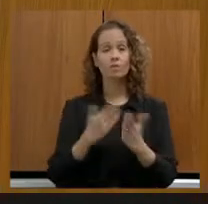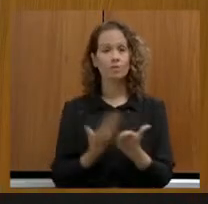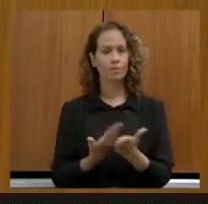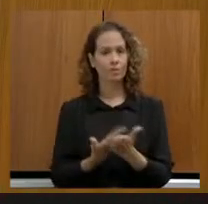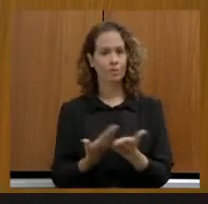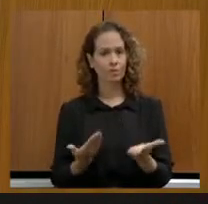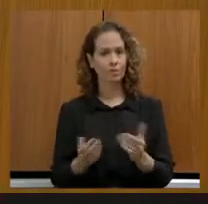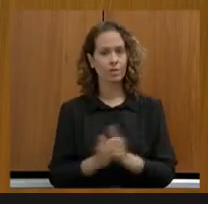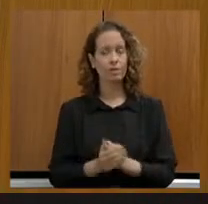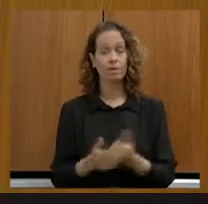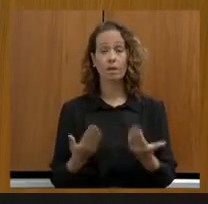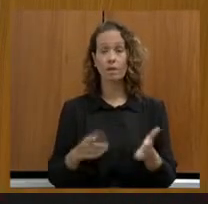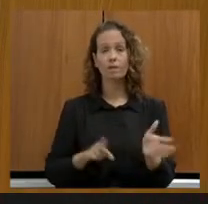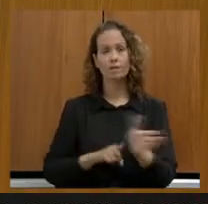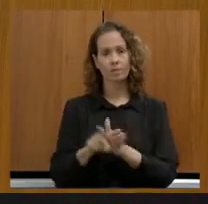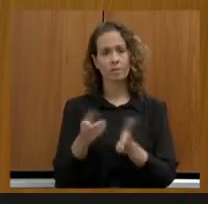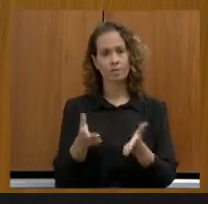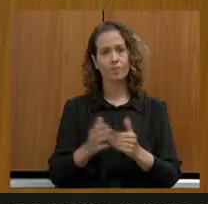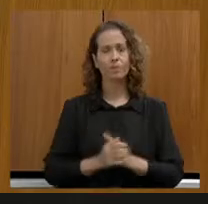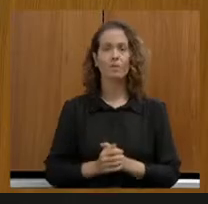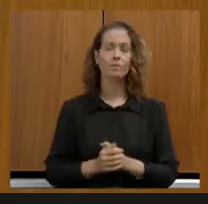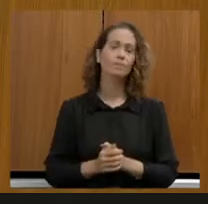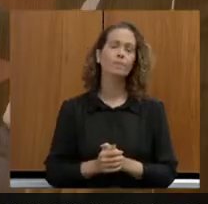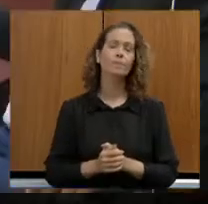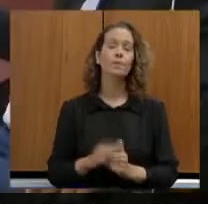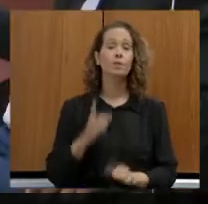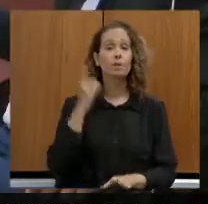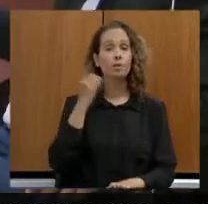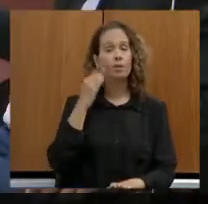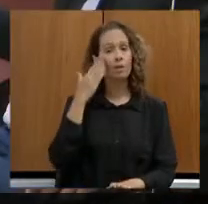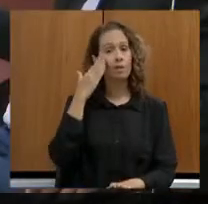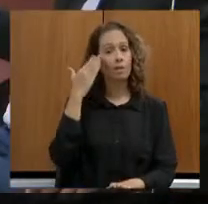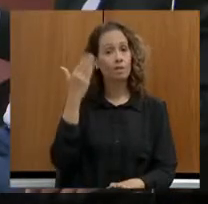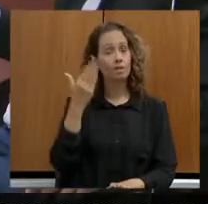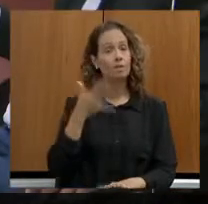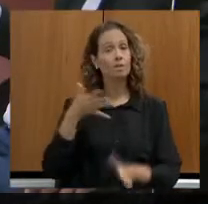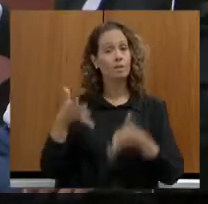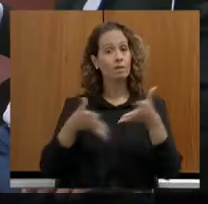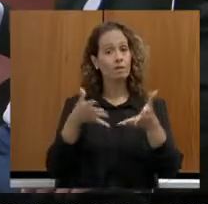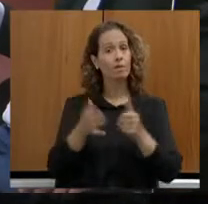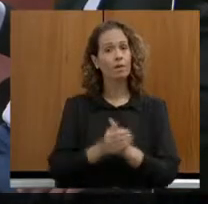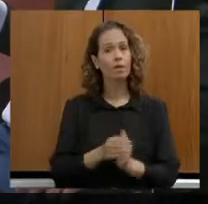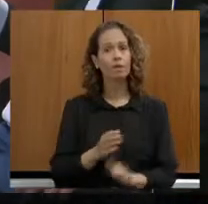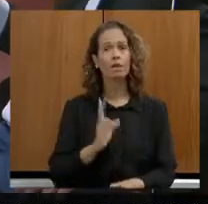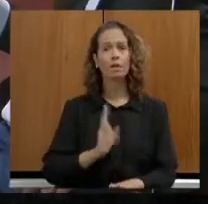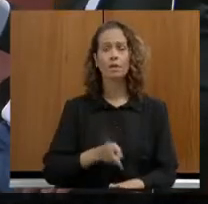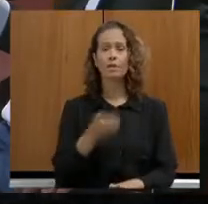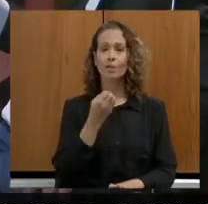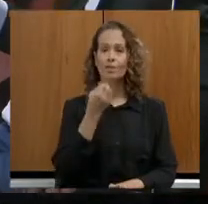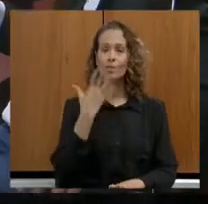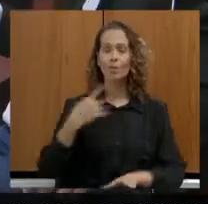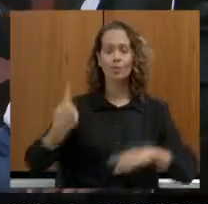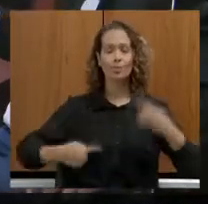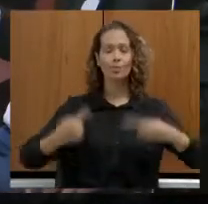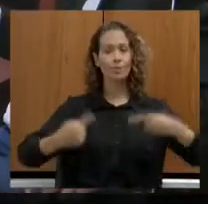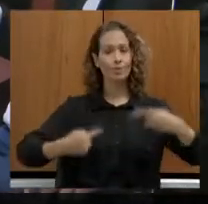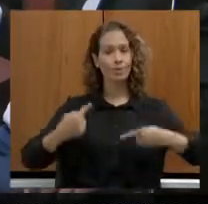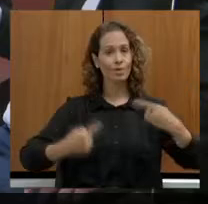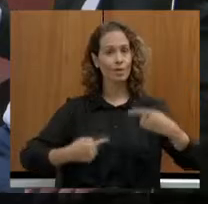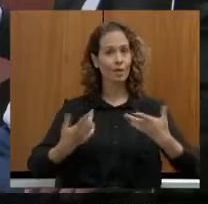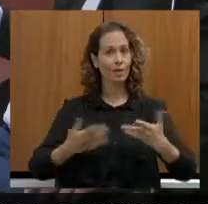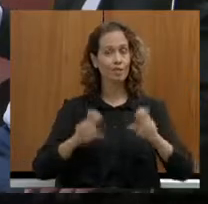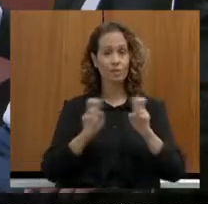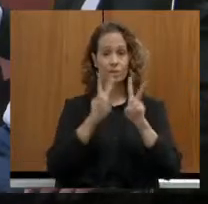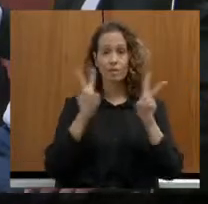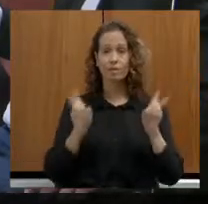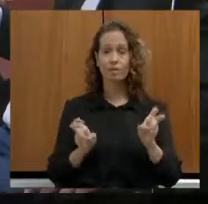Então essa é a minha pergunta o deputado agradeço muito sua fala é sempre muito bom debate e